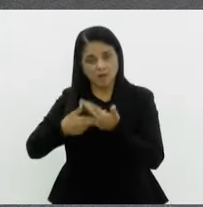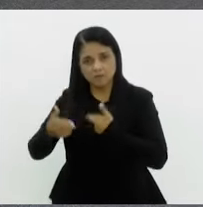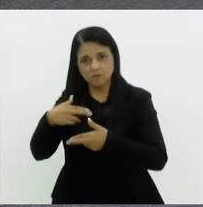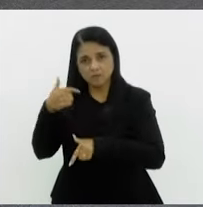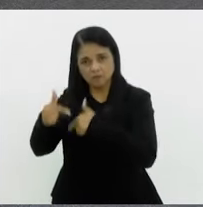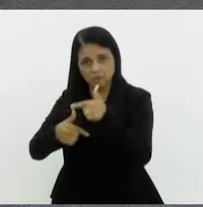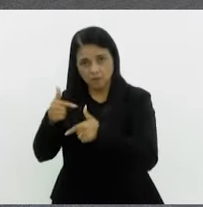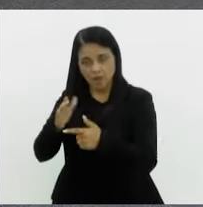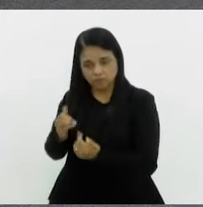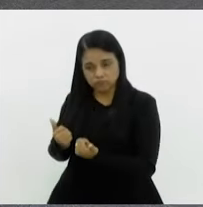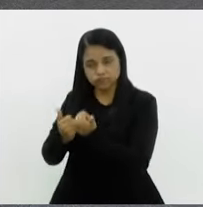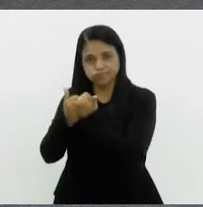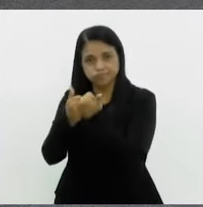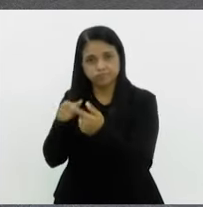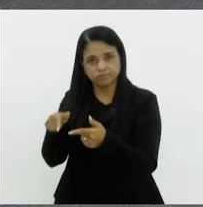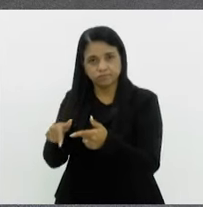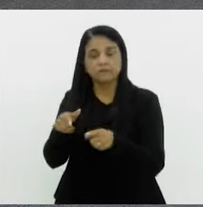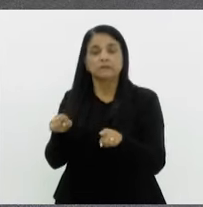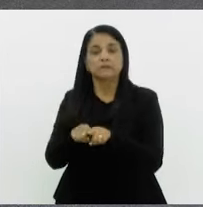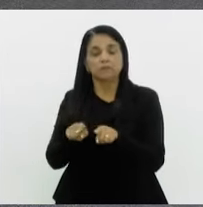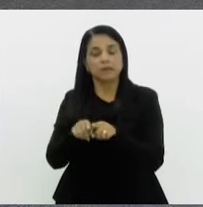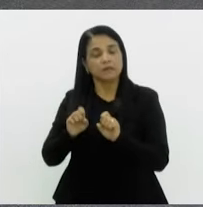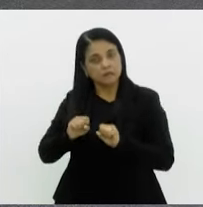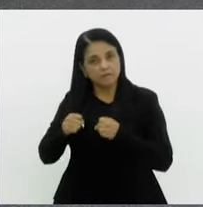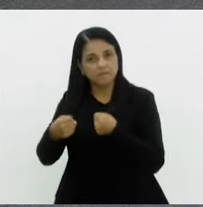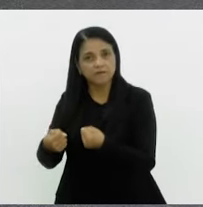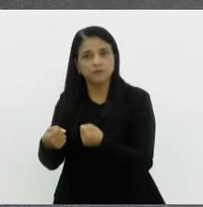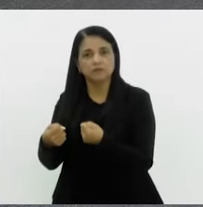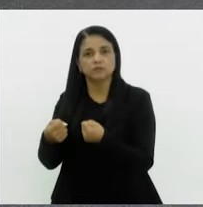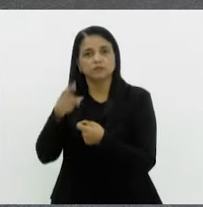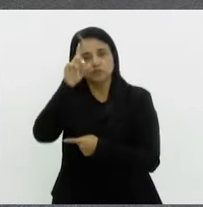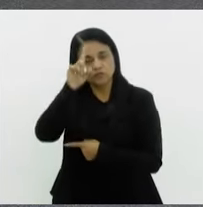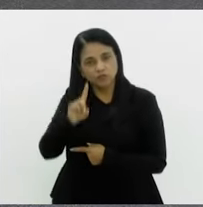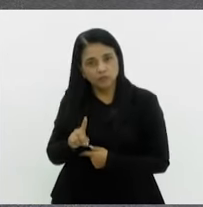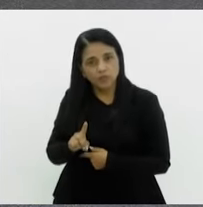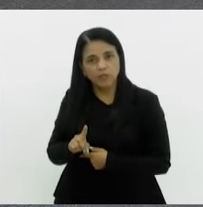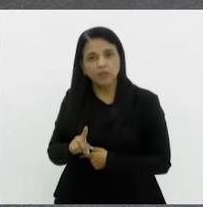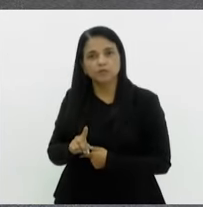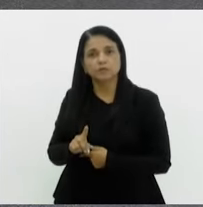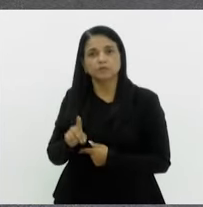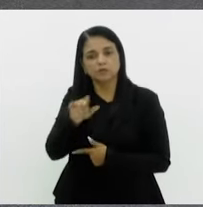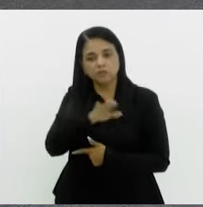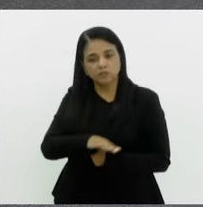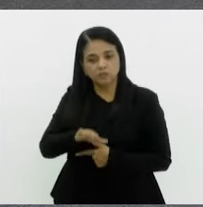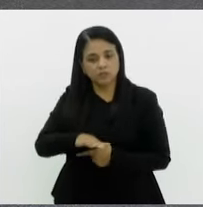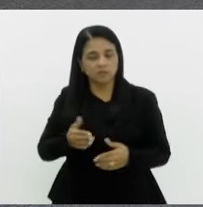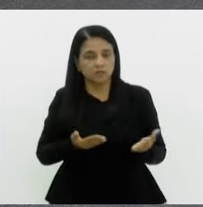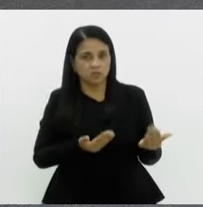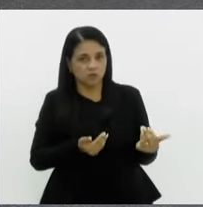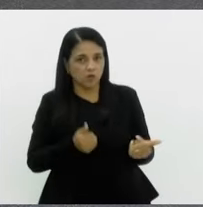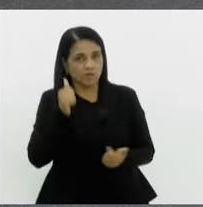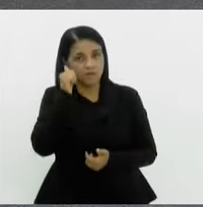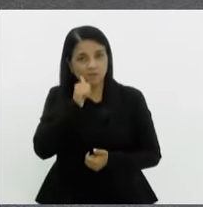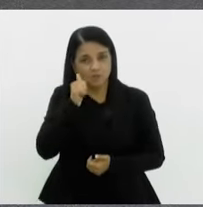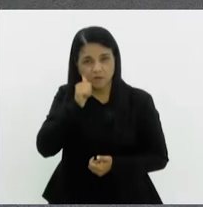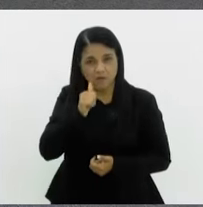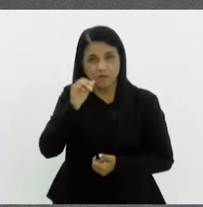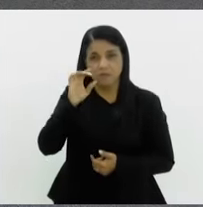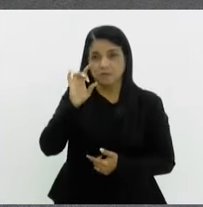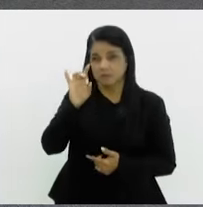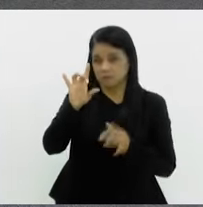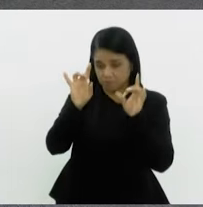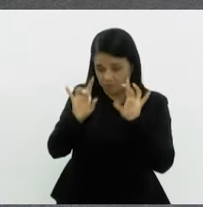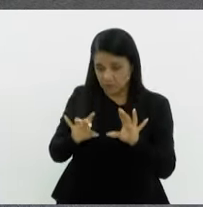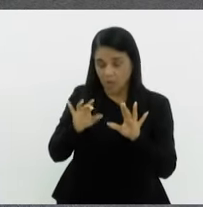trabalho cooperativado, que defende, né, os direitos das crianças, jovens, mulheres, em especial no tema